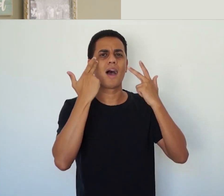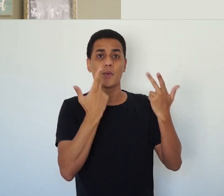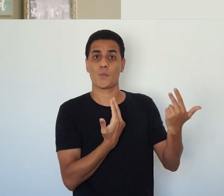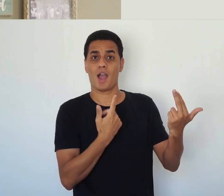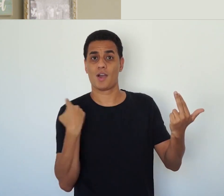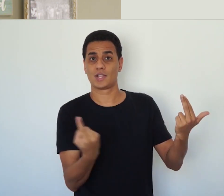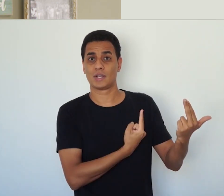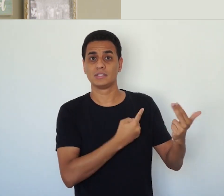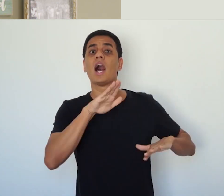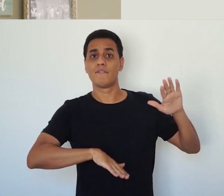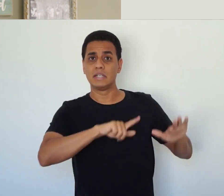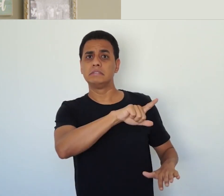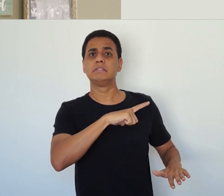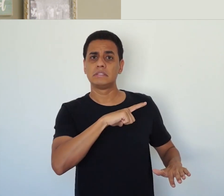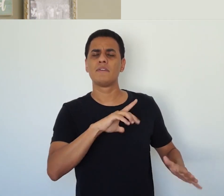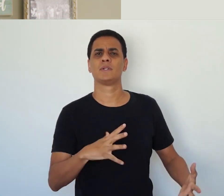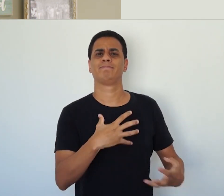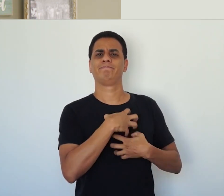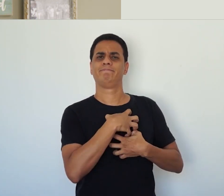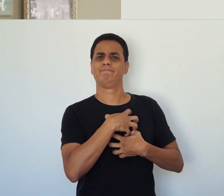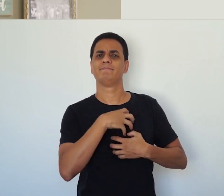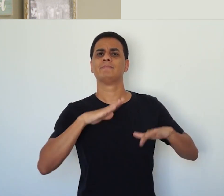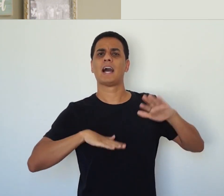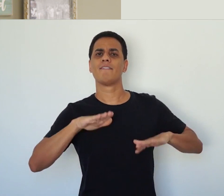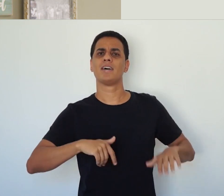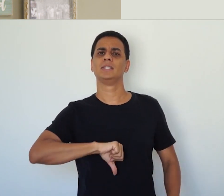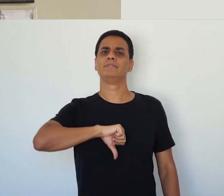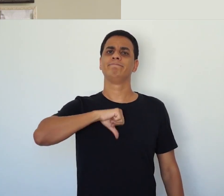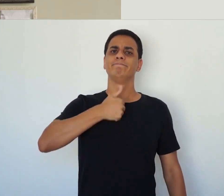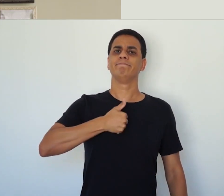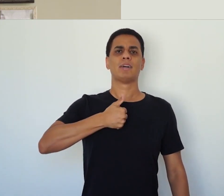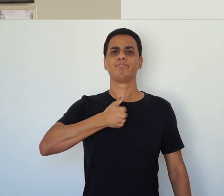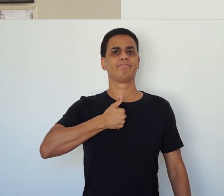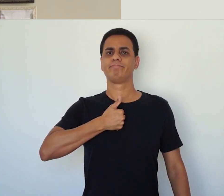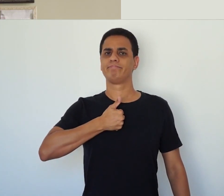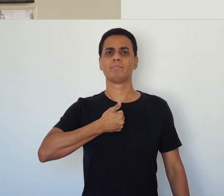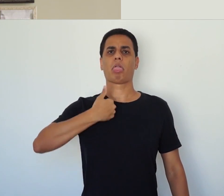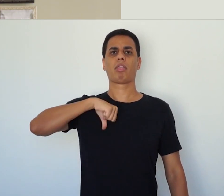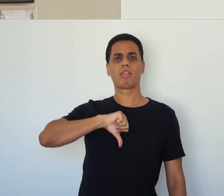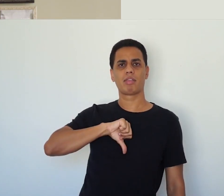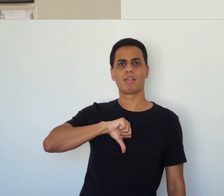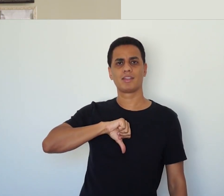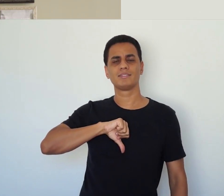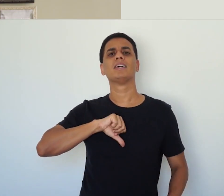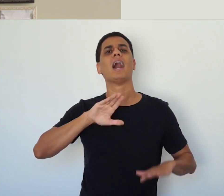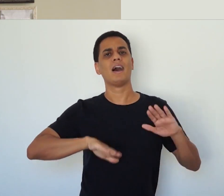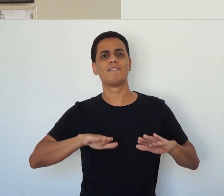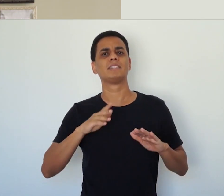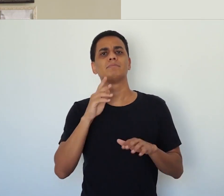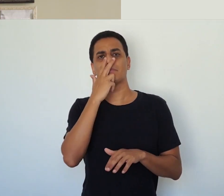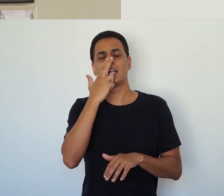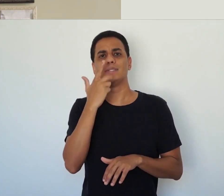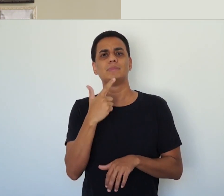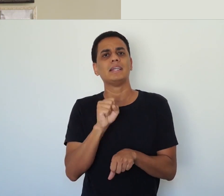passaram por momentos de abatimento emocional, de enfrentamento, que os levou a uma condição de tristeza e